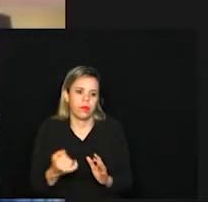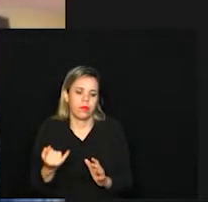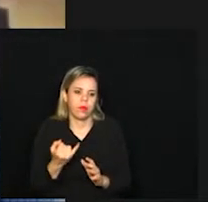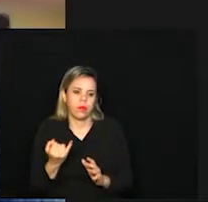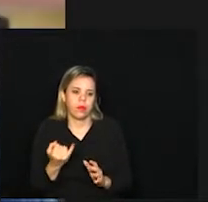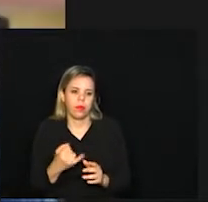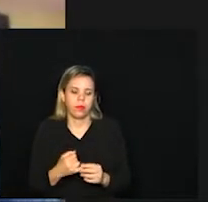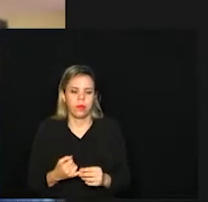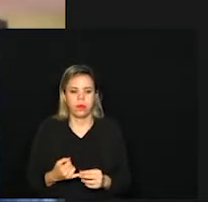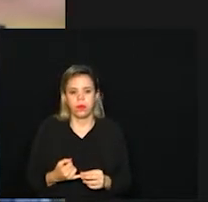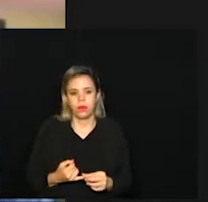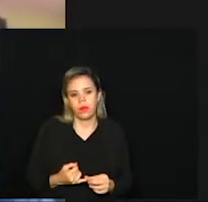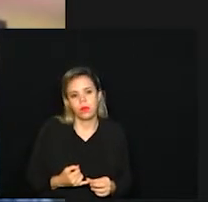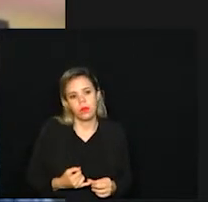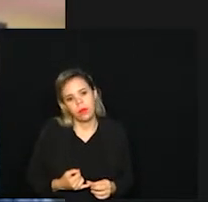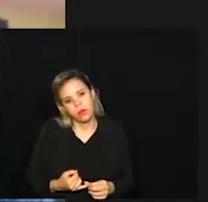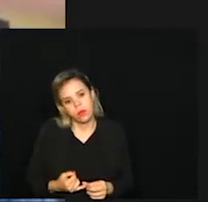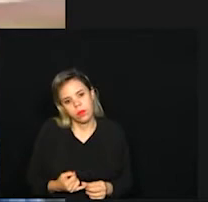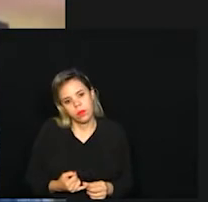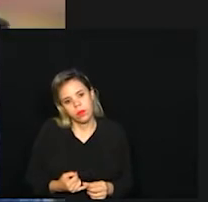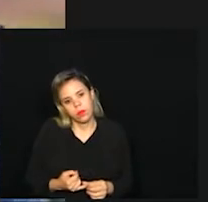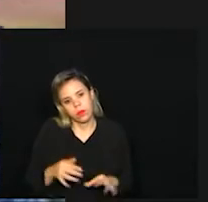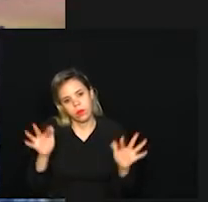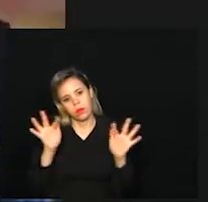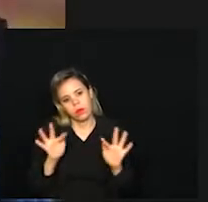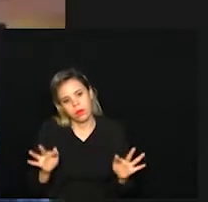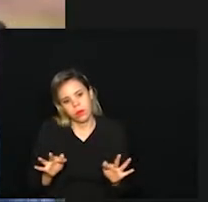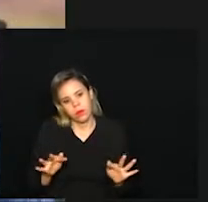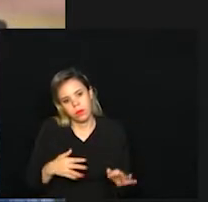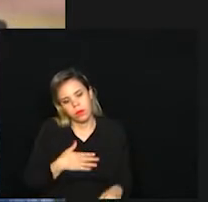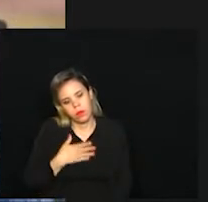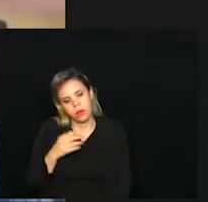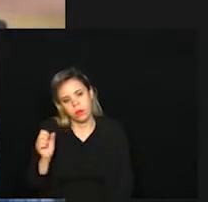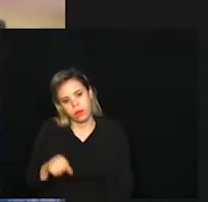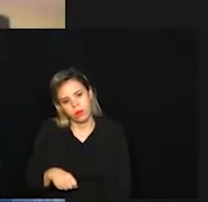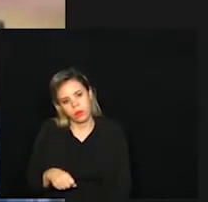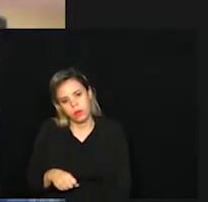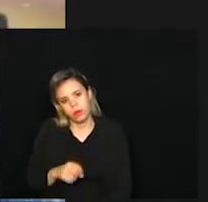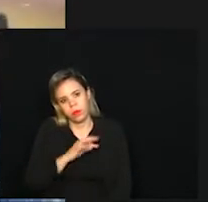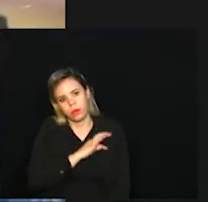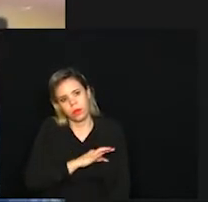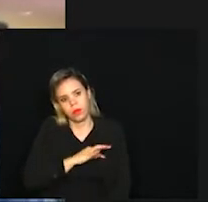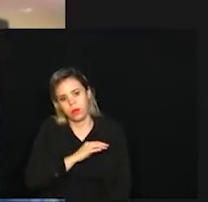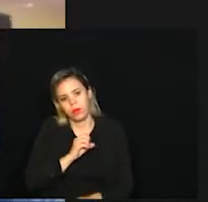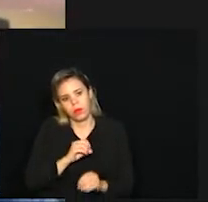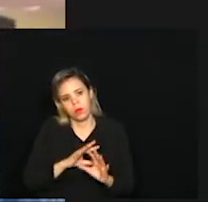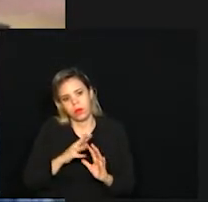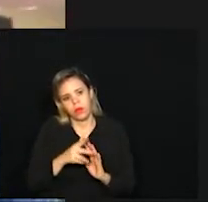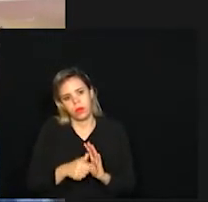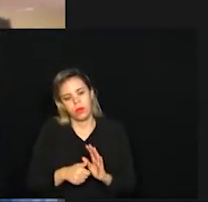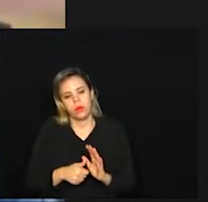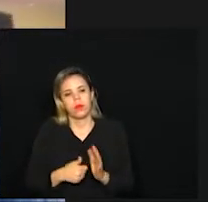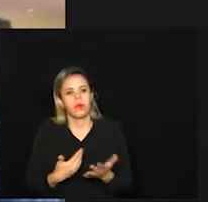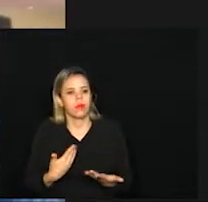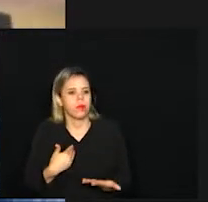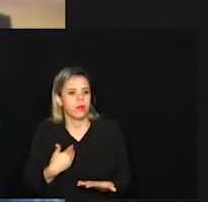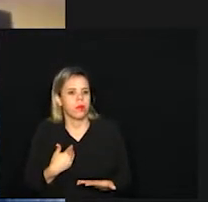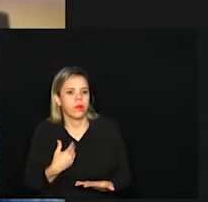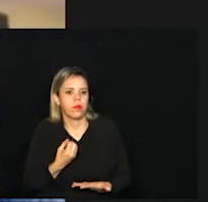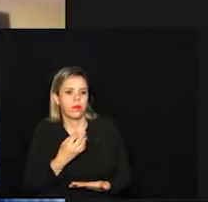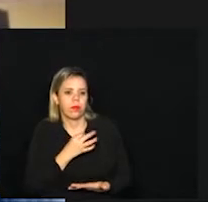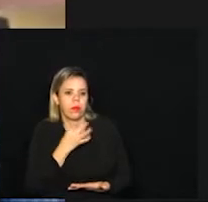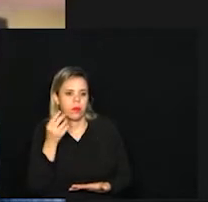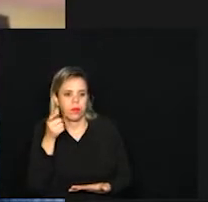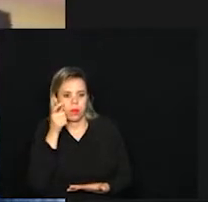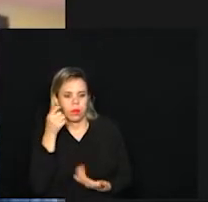muito importante e eu fiquei feliz surpresa Sim eu sou certo acreditação adiantar Então para mim foi muito